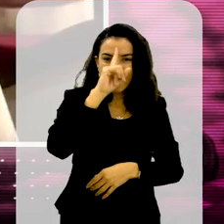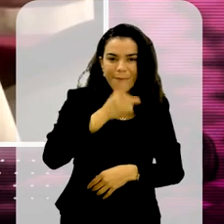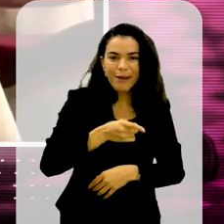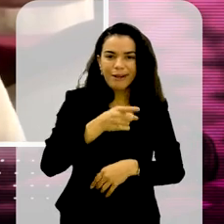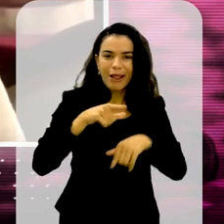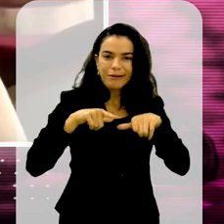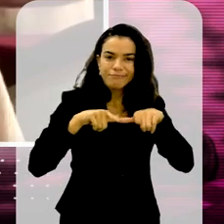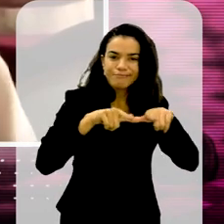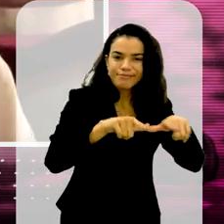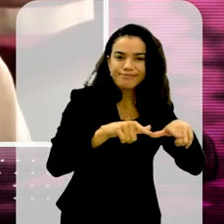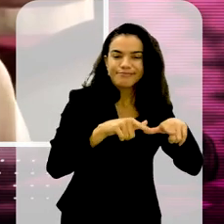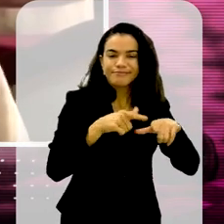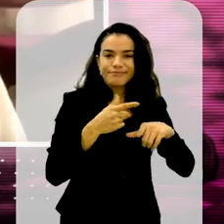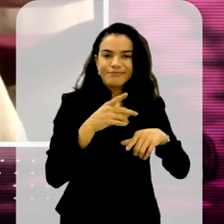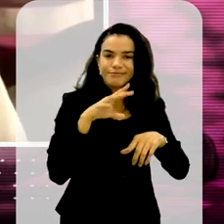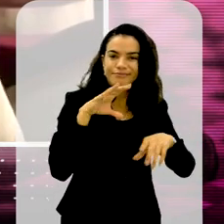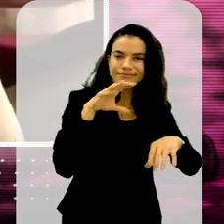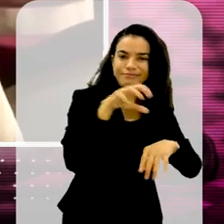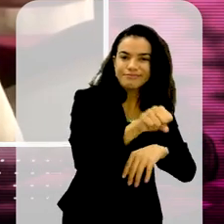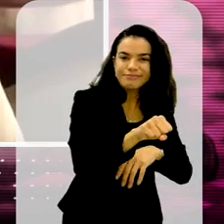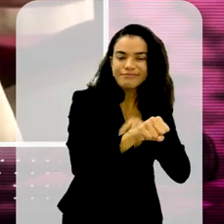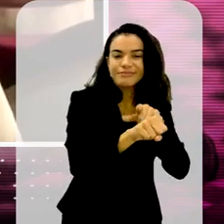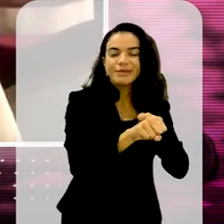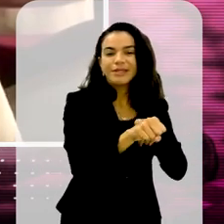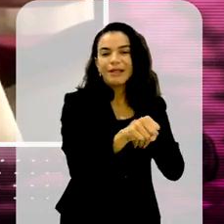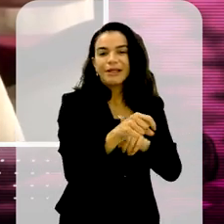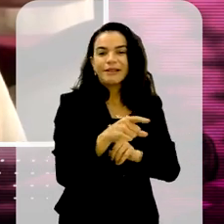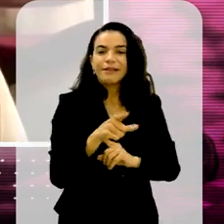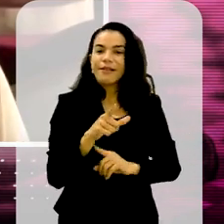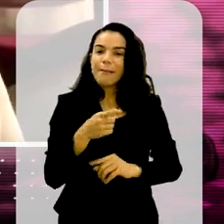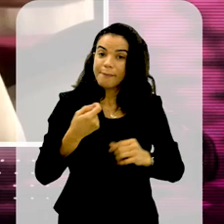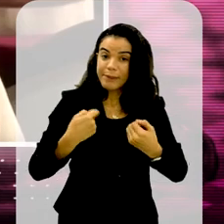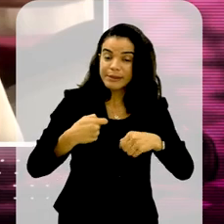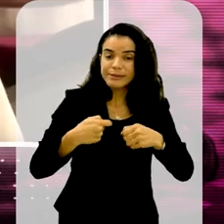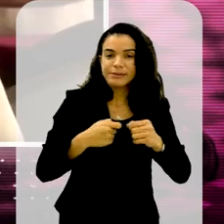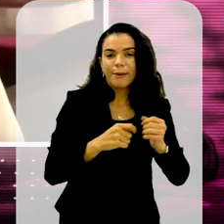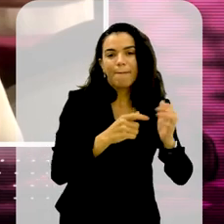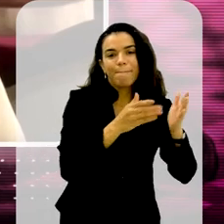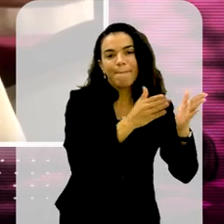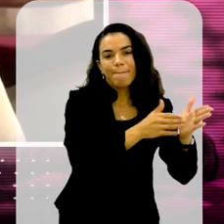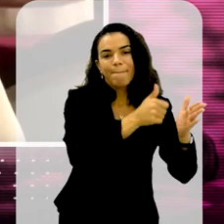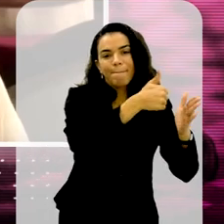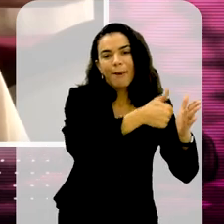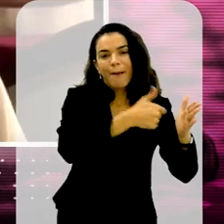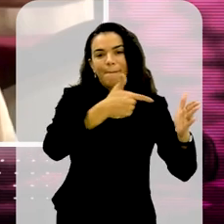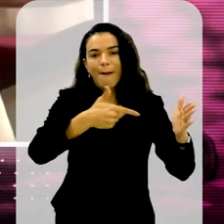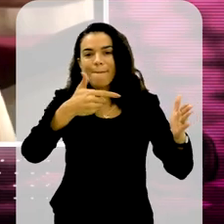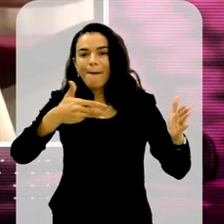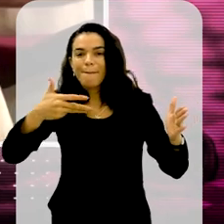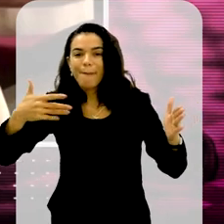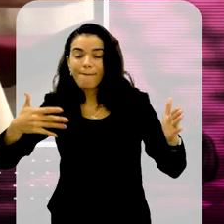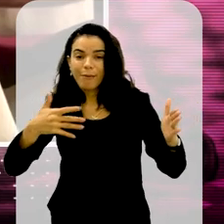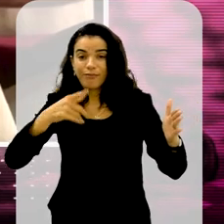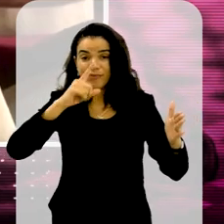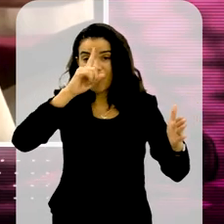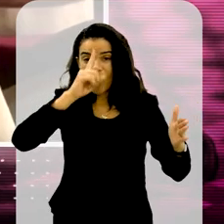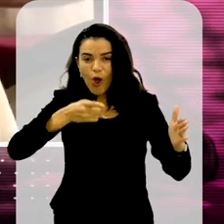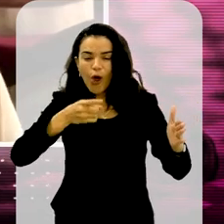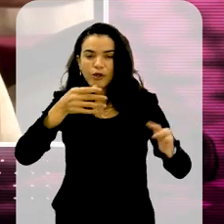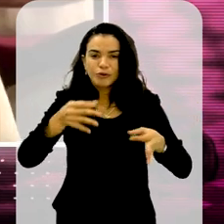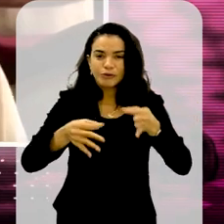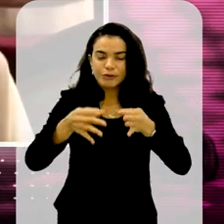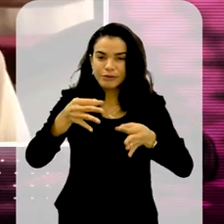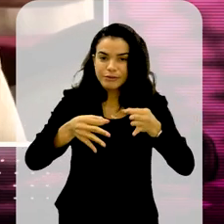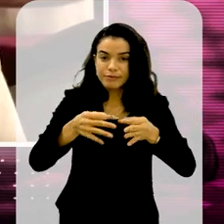que fazer parte do crivo do recebimento dessa denúncia, da autorização judicial, através de uma ordem